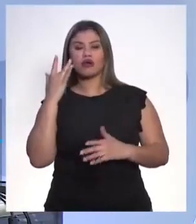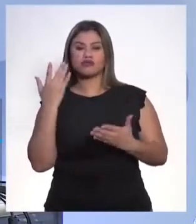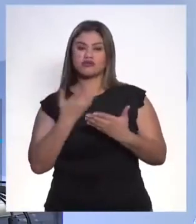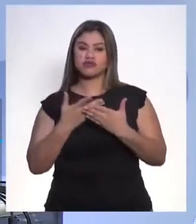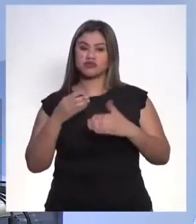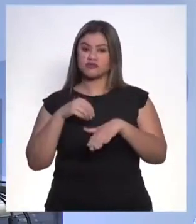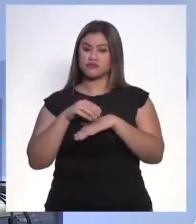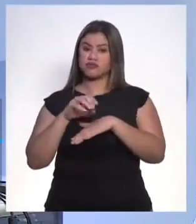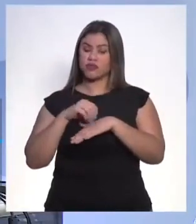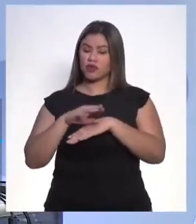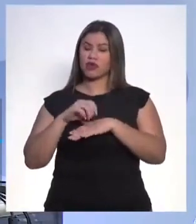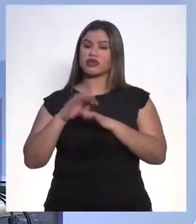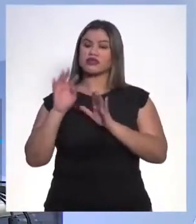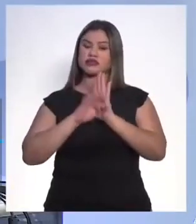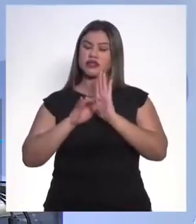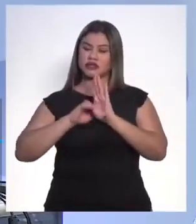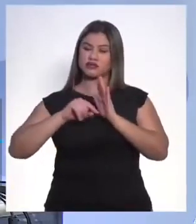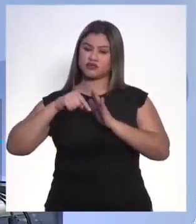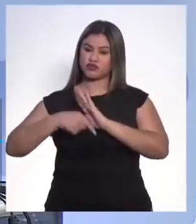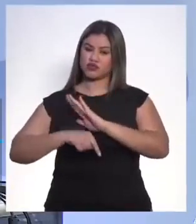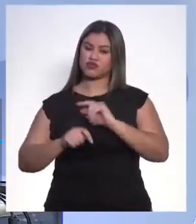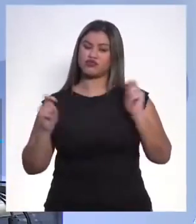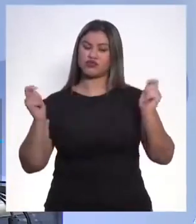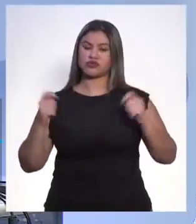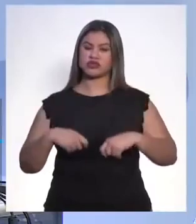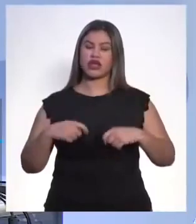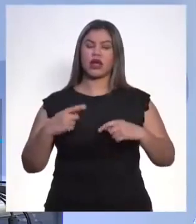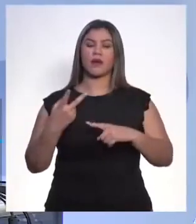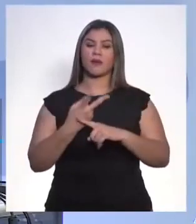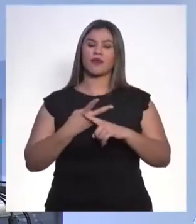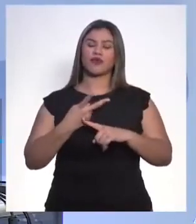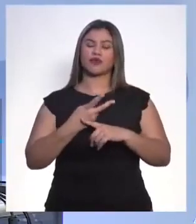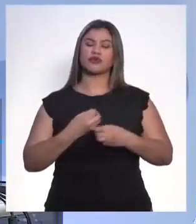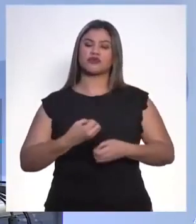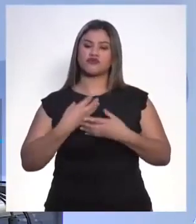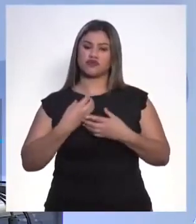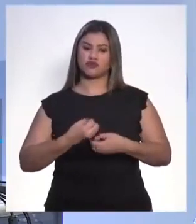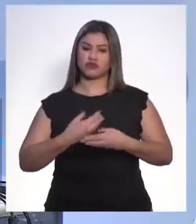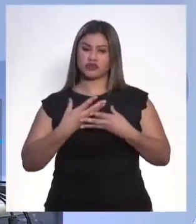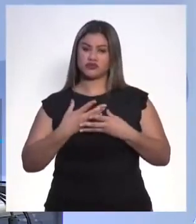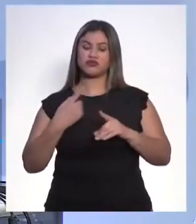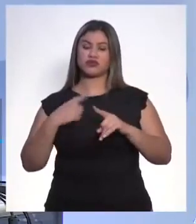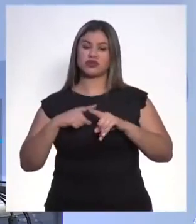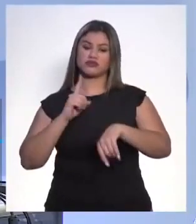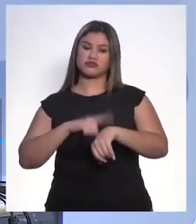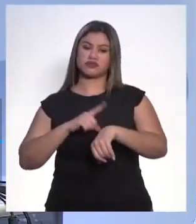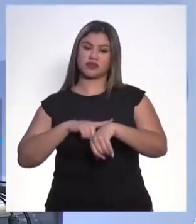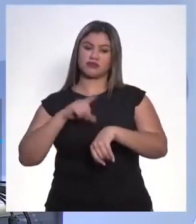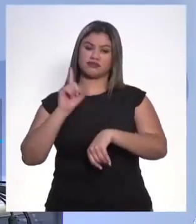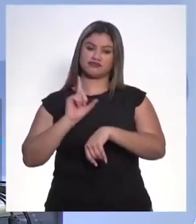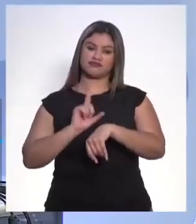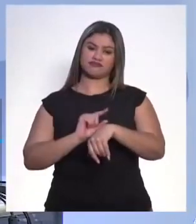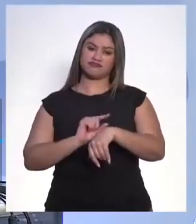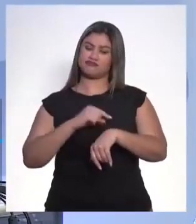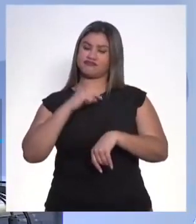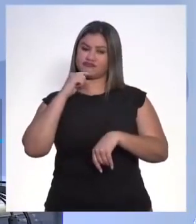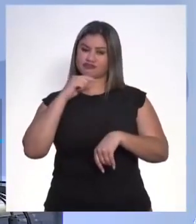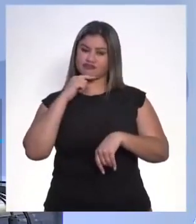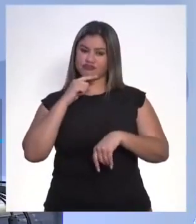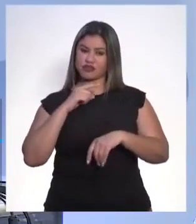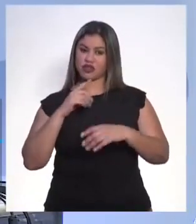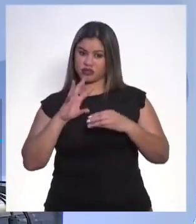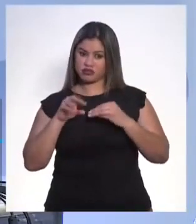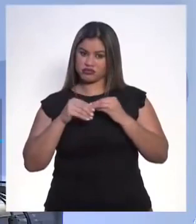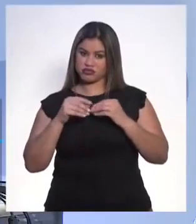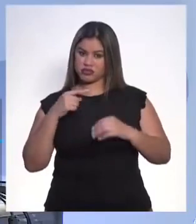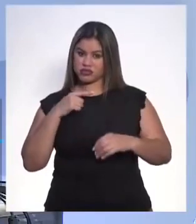podem trabalhar esse texto mais a fundo aí com o seu aluno e buscar essas informações, porque talvez o tempo seja curto e não dê. Tem mais alguma? Alguém colocou?